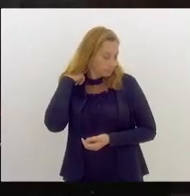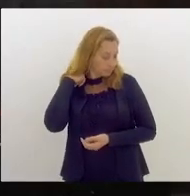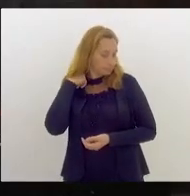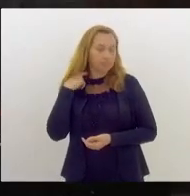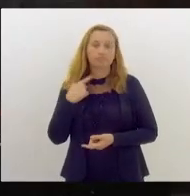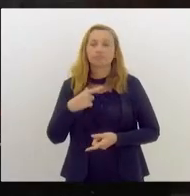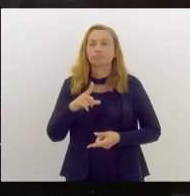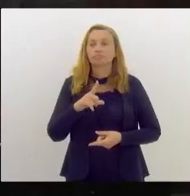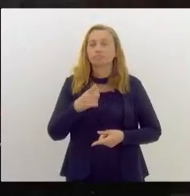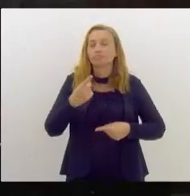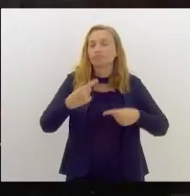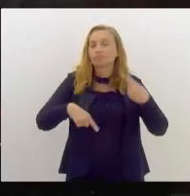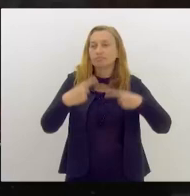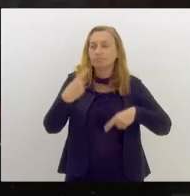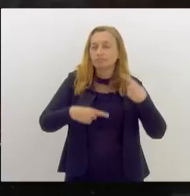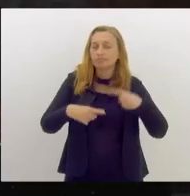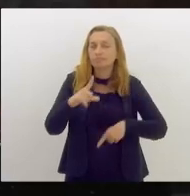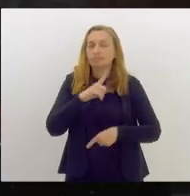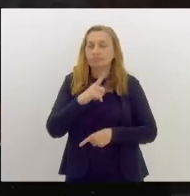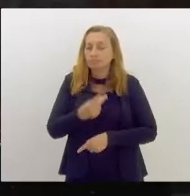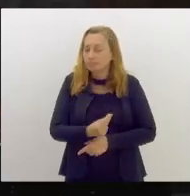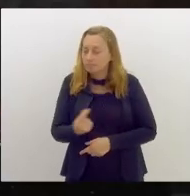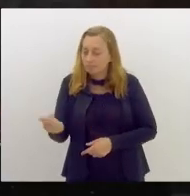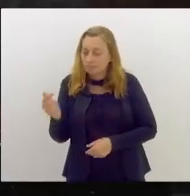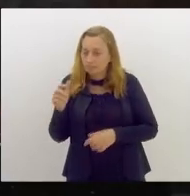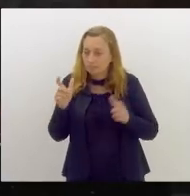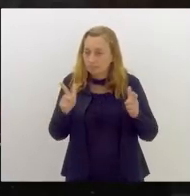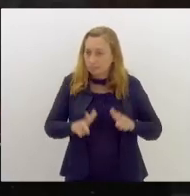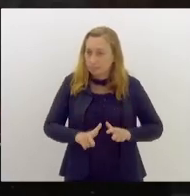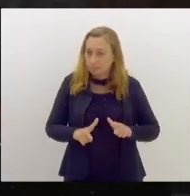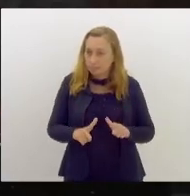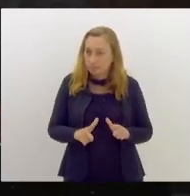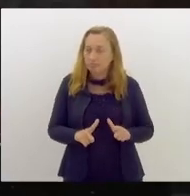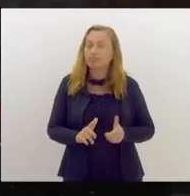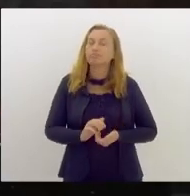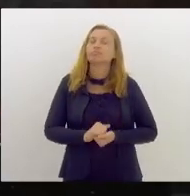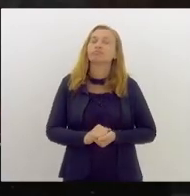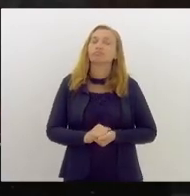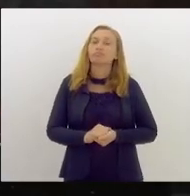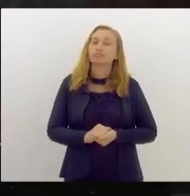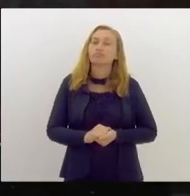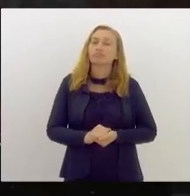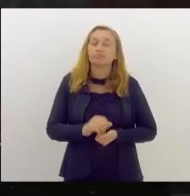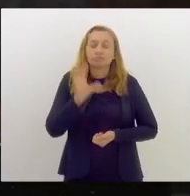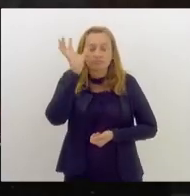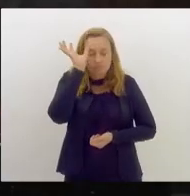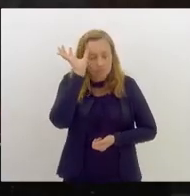para ver se saía daqui alguma solução